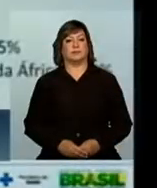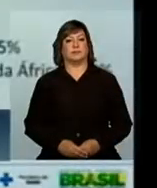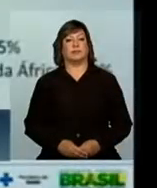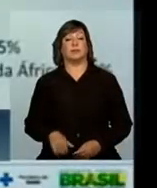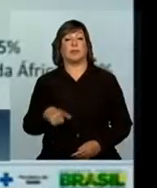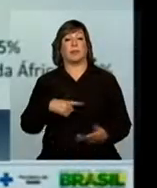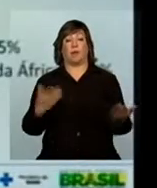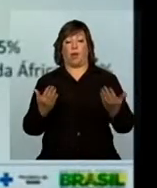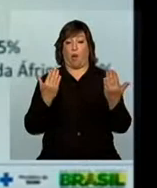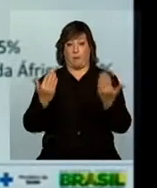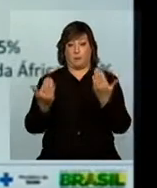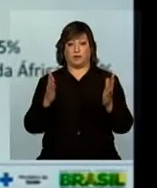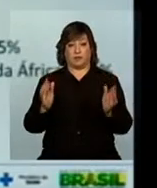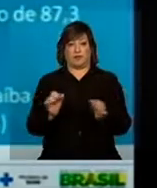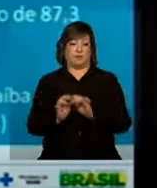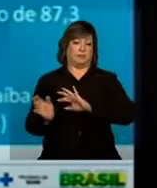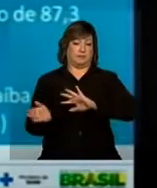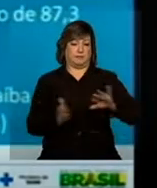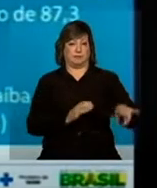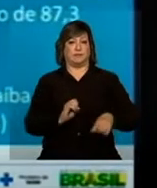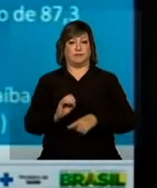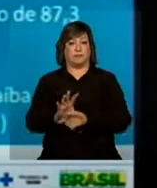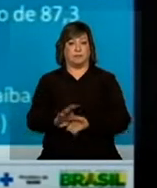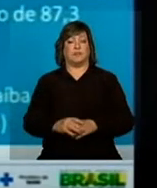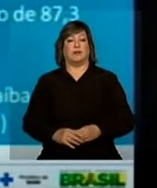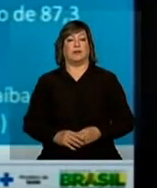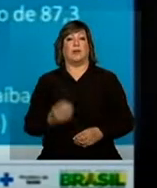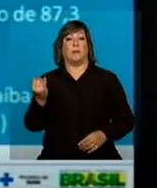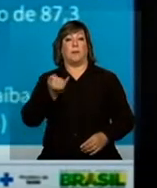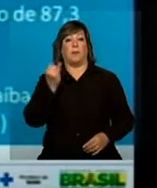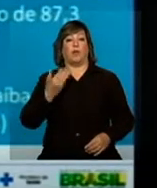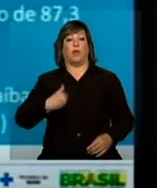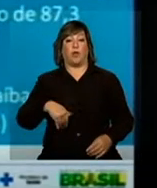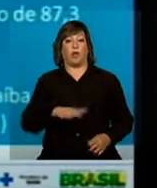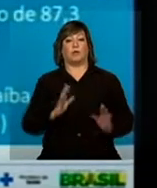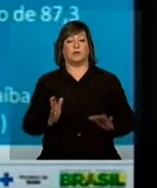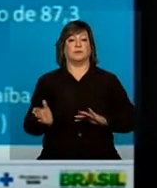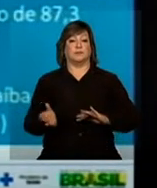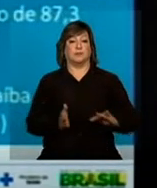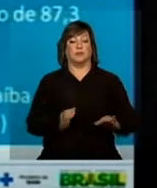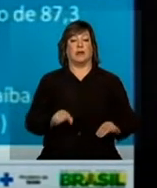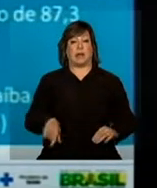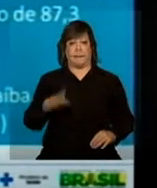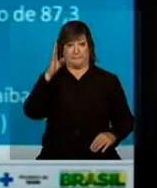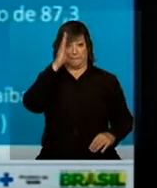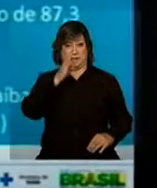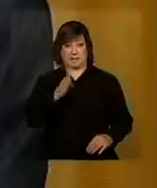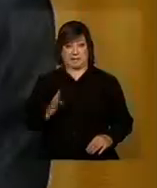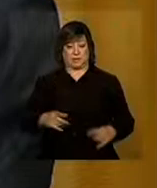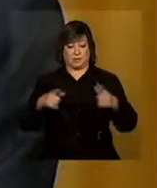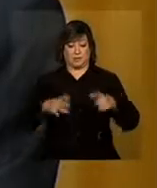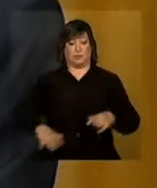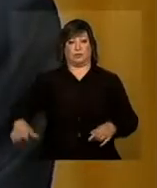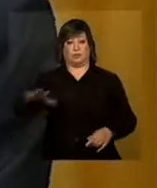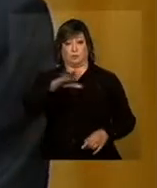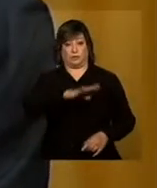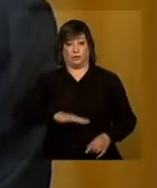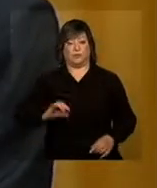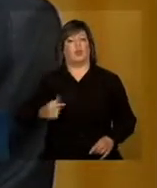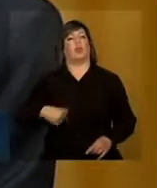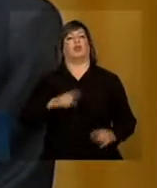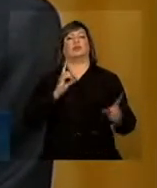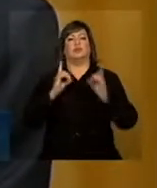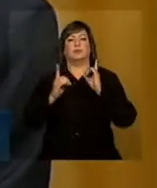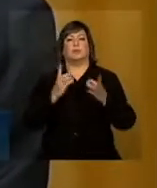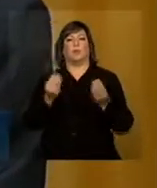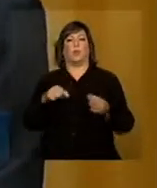A comparação já foi feita, pode passar, a importância para nós. E pelo peso do Brasil na região, e temos discutido isso